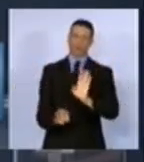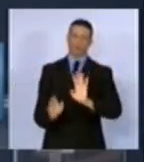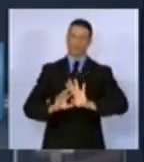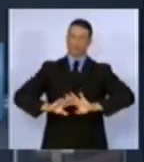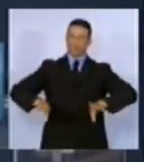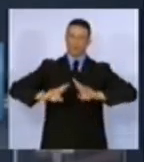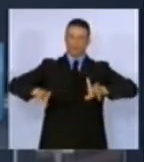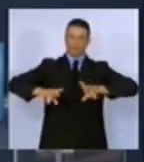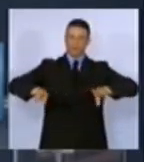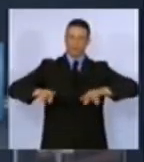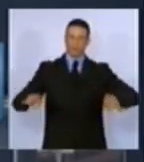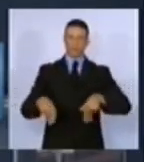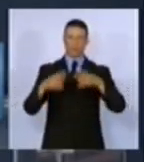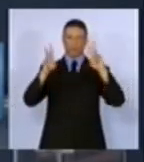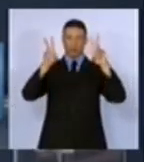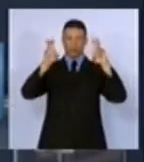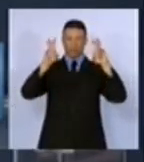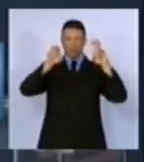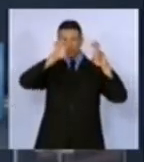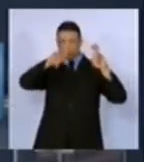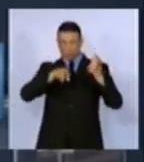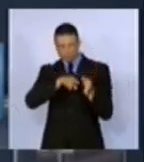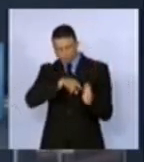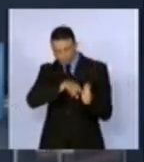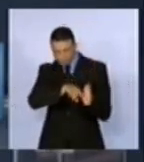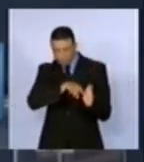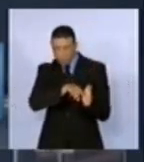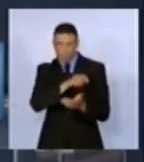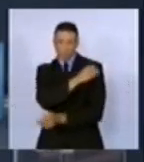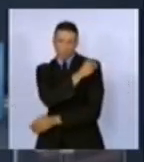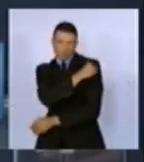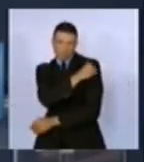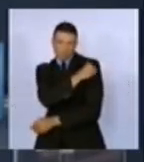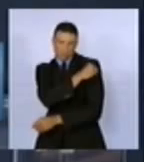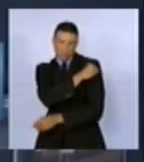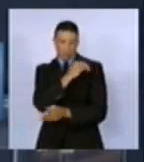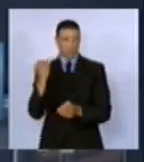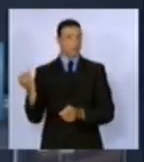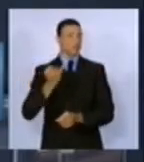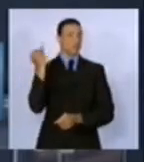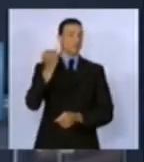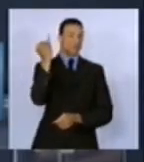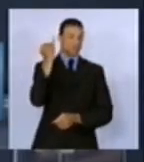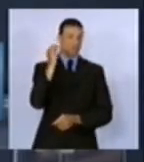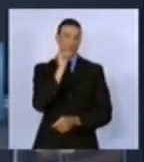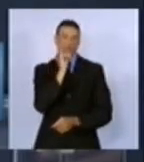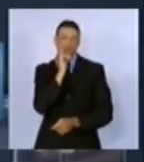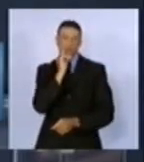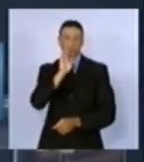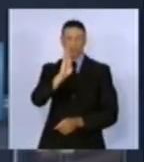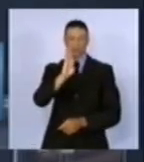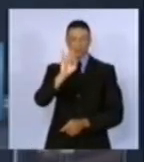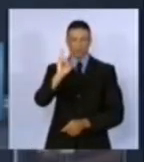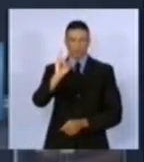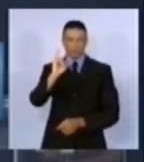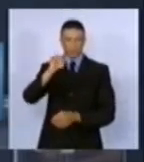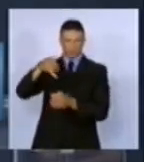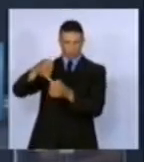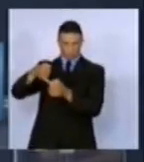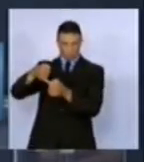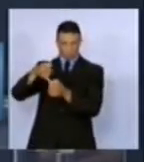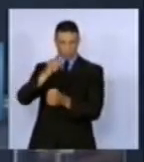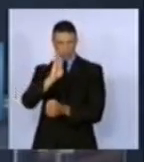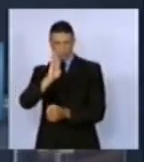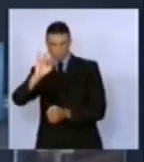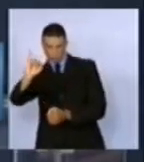eh então analisar a importância aí do etanol eh os biocombustíveis de forma geral eh para